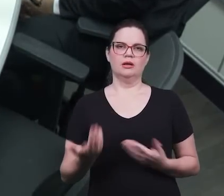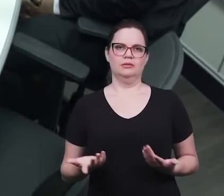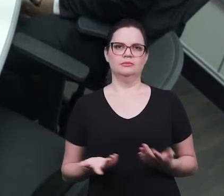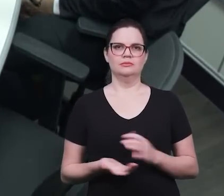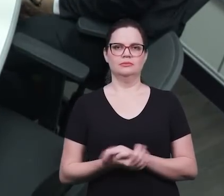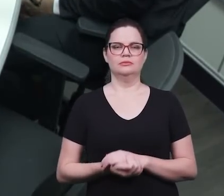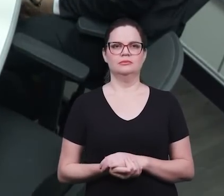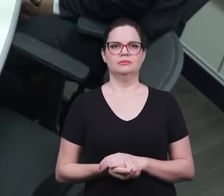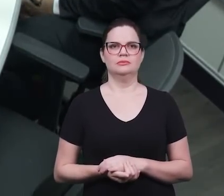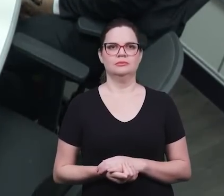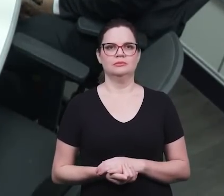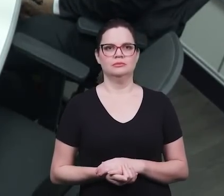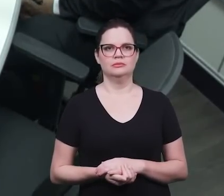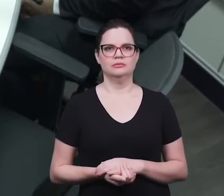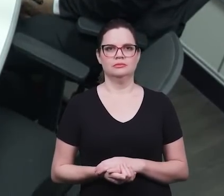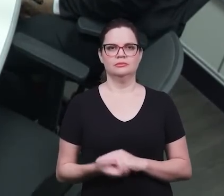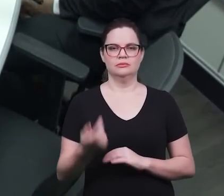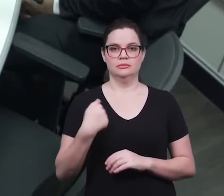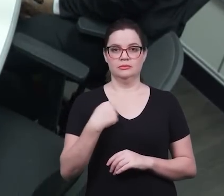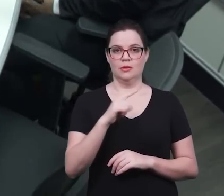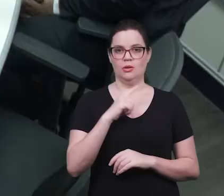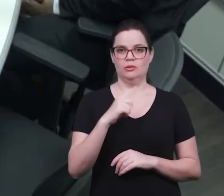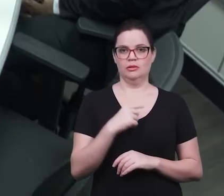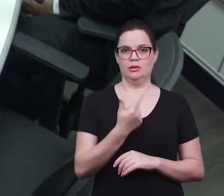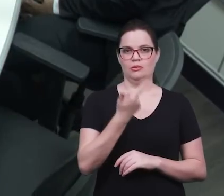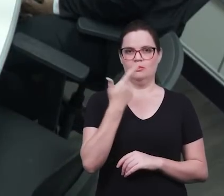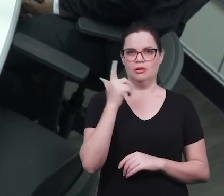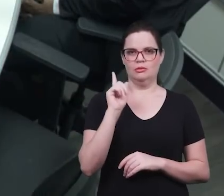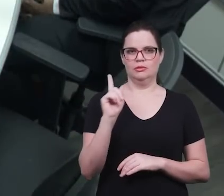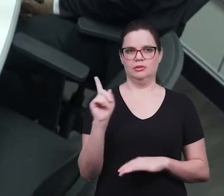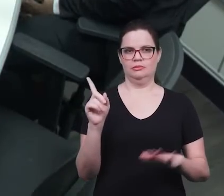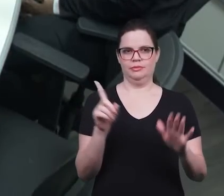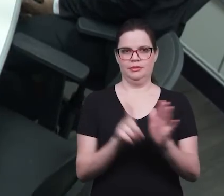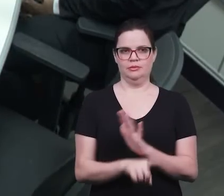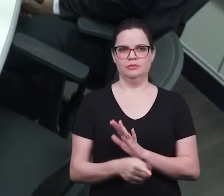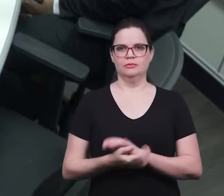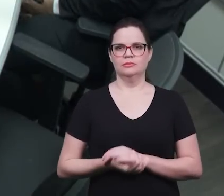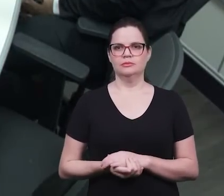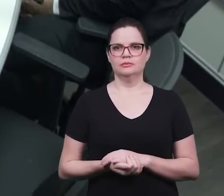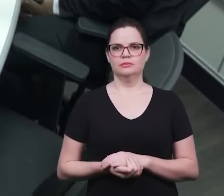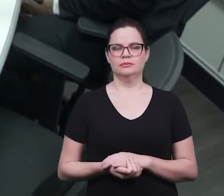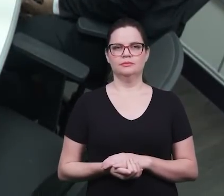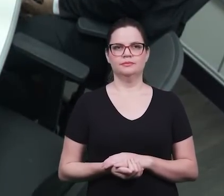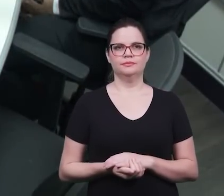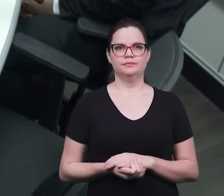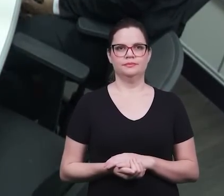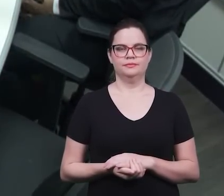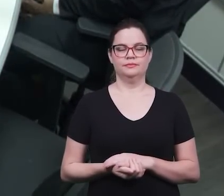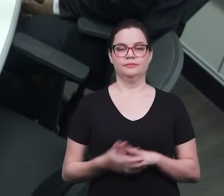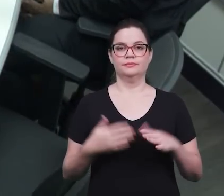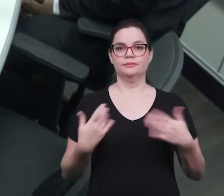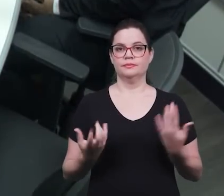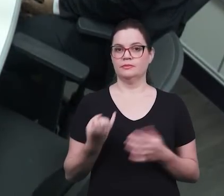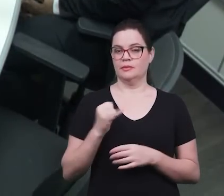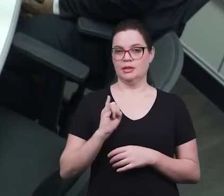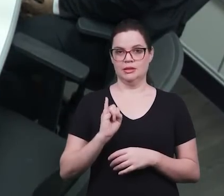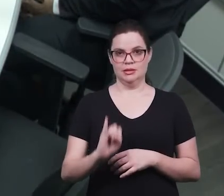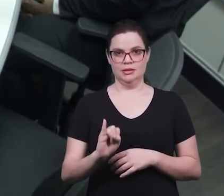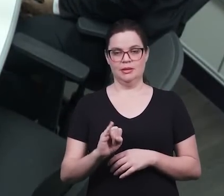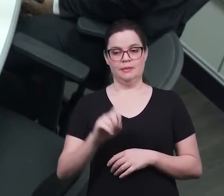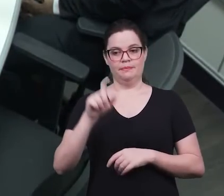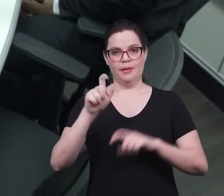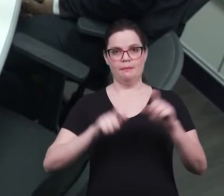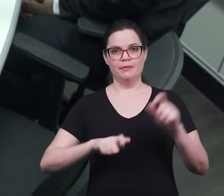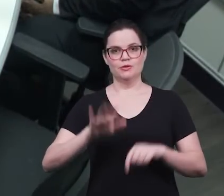Sim. Eu tenho uma pergunta ainda, doutor João. Em caso de pessoas